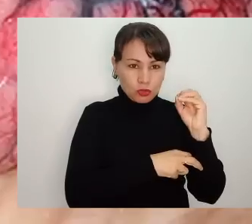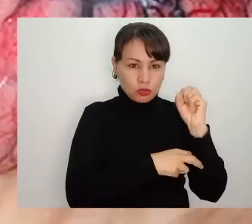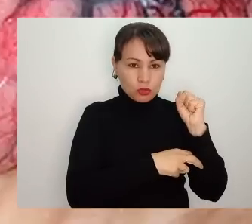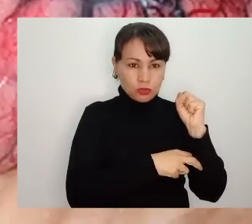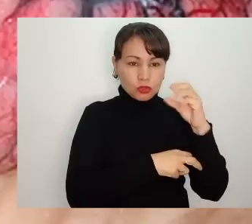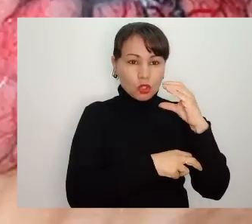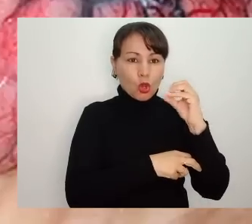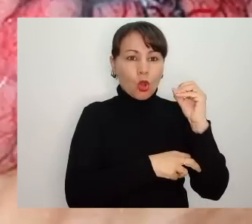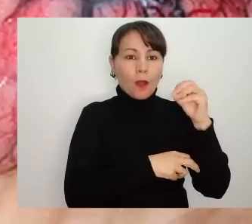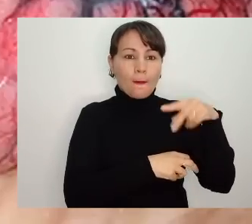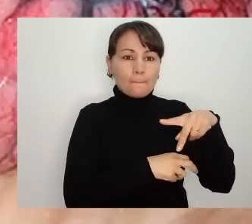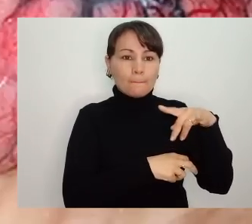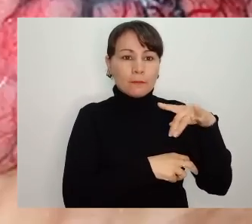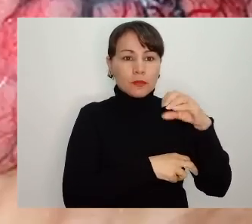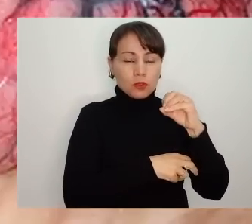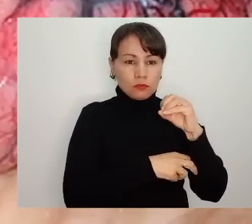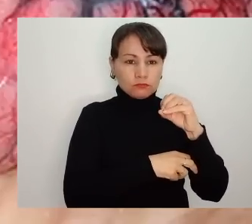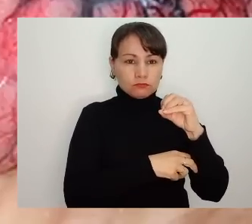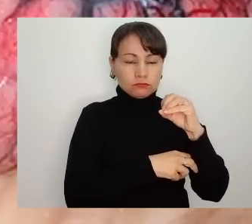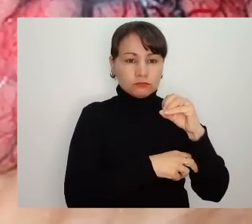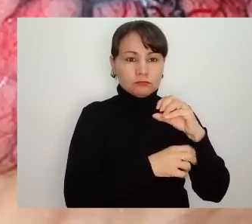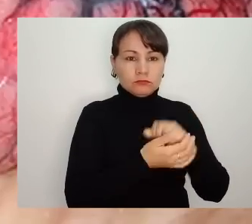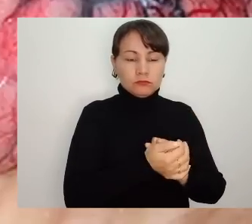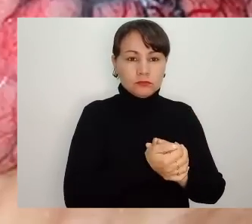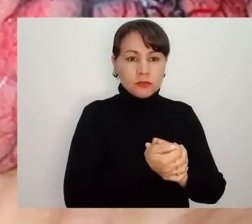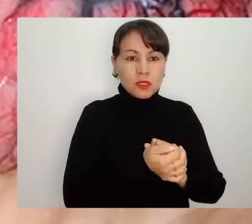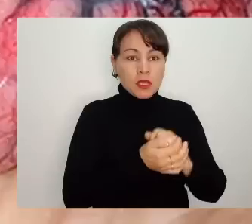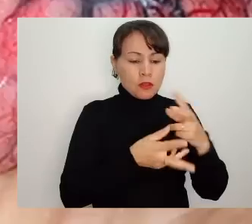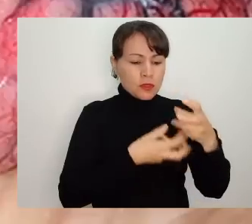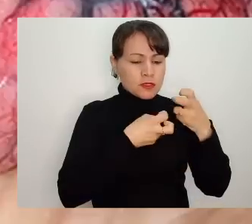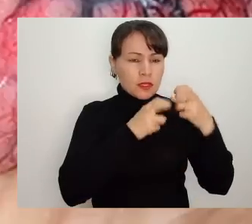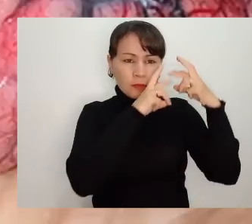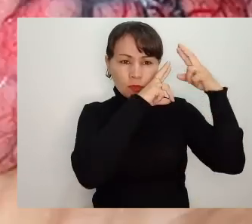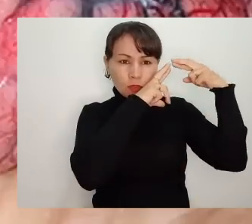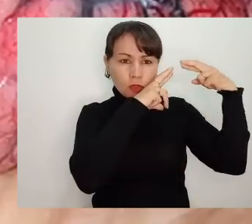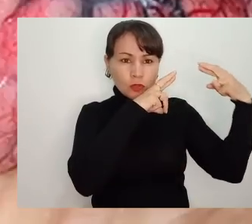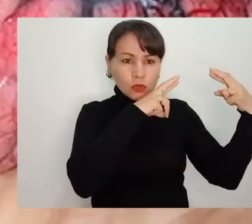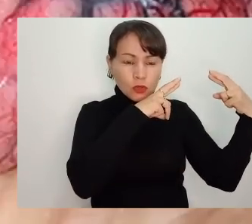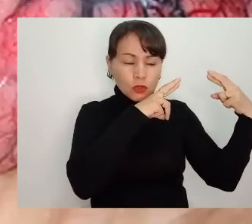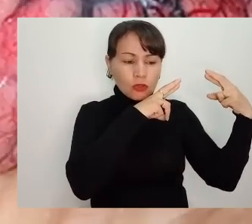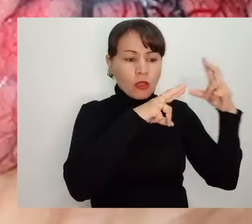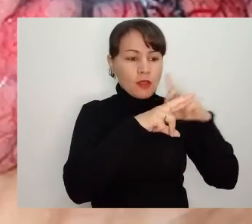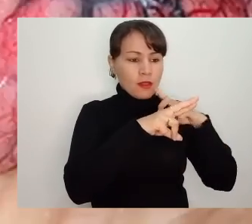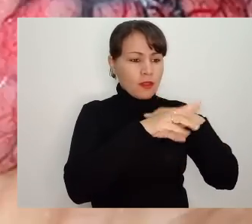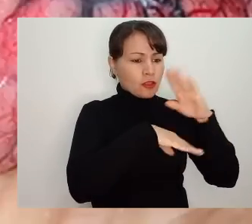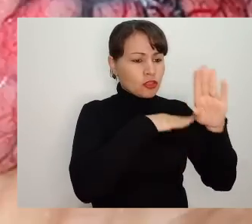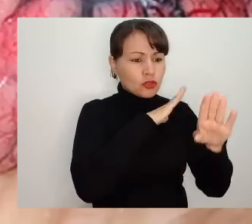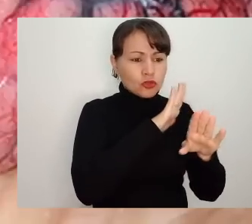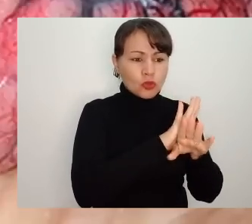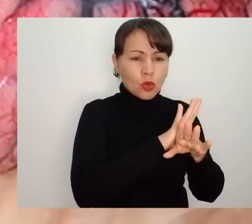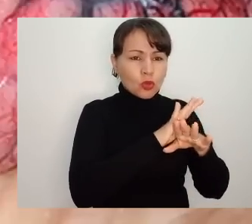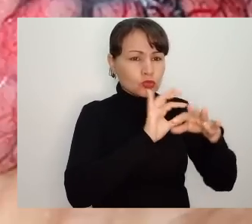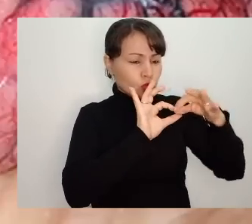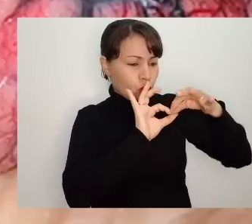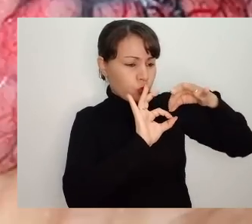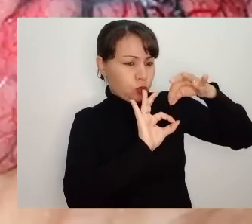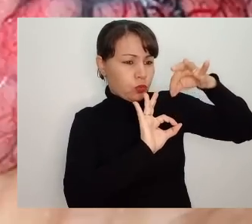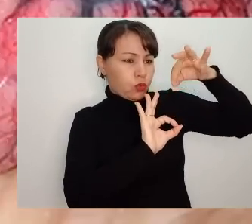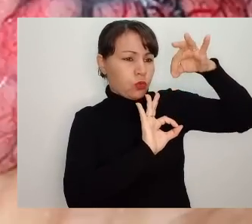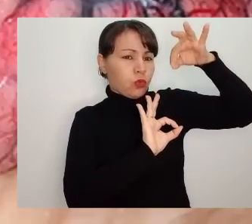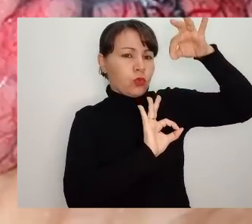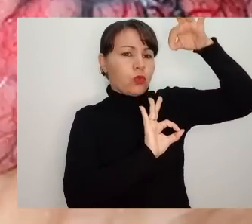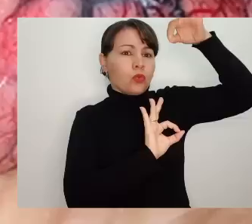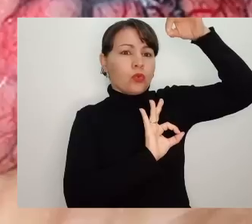eletrônica. E aqui, então, a gente consegue ver que o neurônio, ele tem, todos eles, um